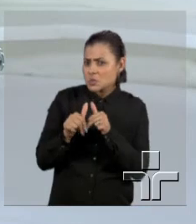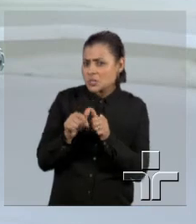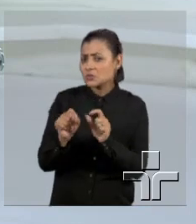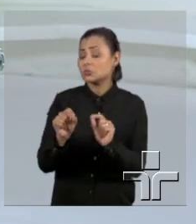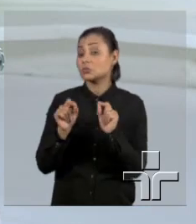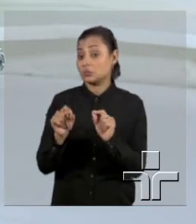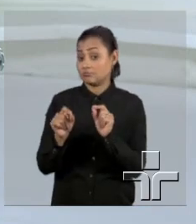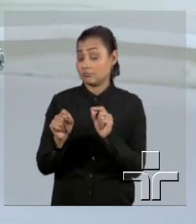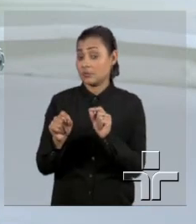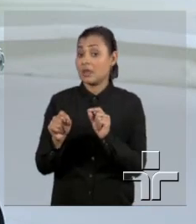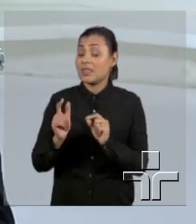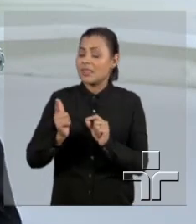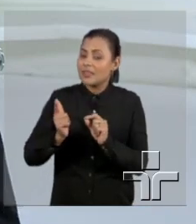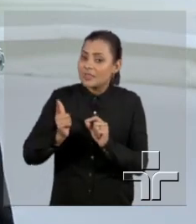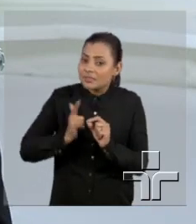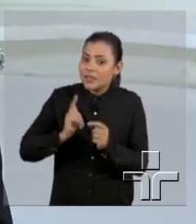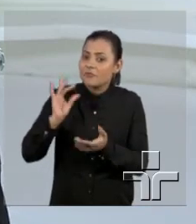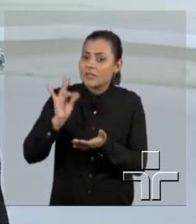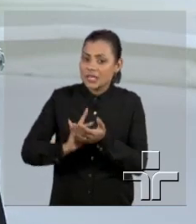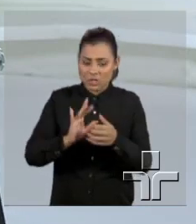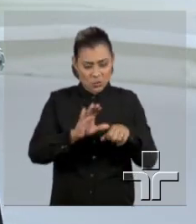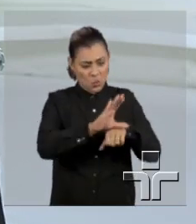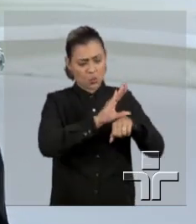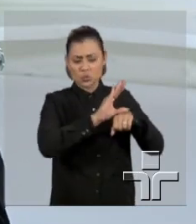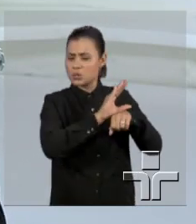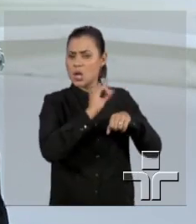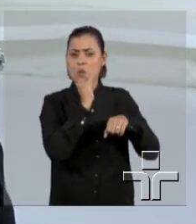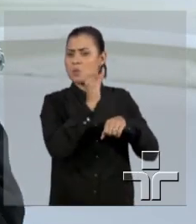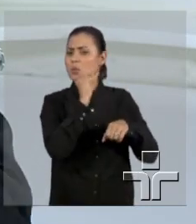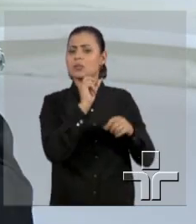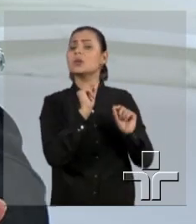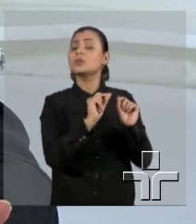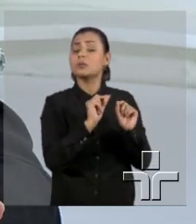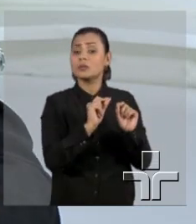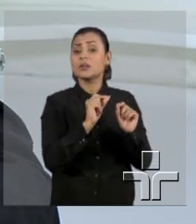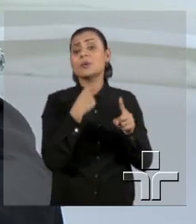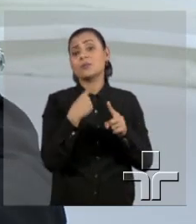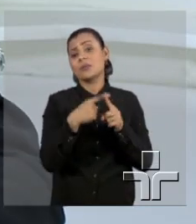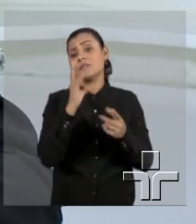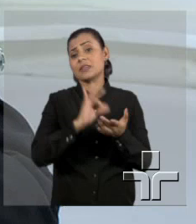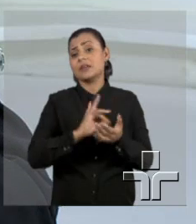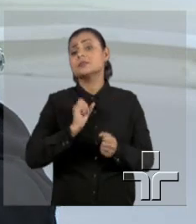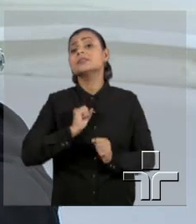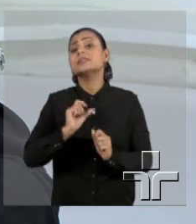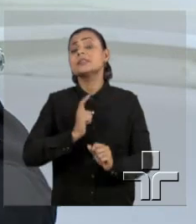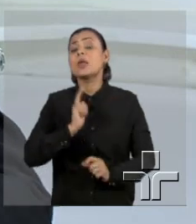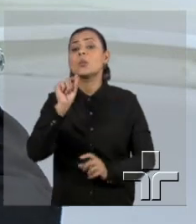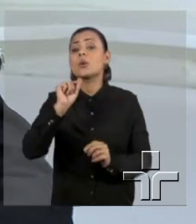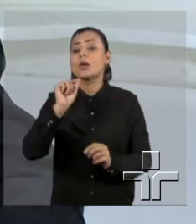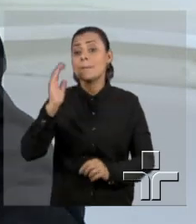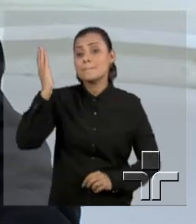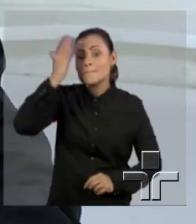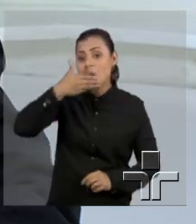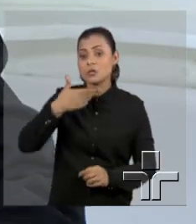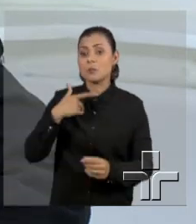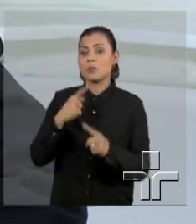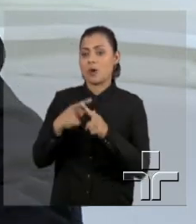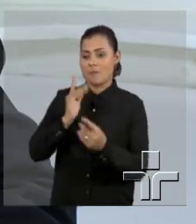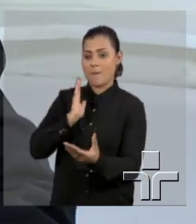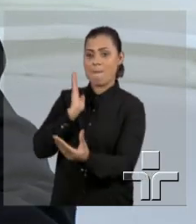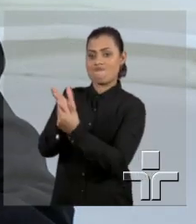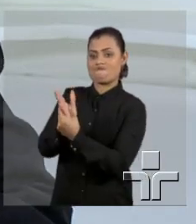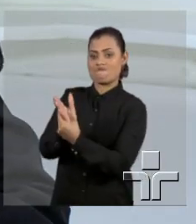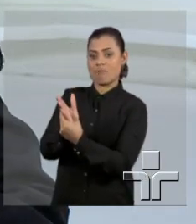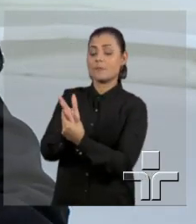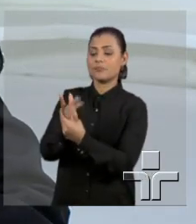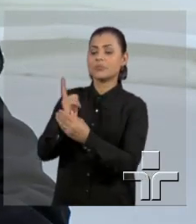informação tem tanta valia para a Constituição, inclusive porque pode ser start de prova fundamental em processo penal ou qualquer outro